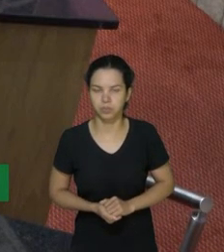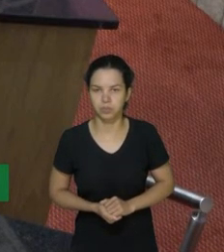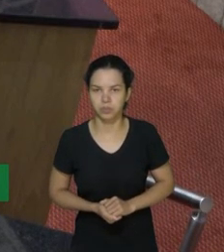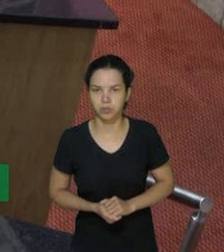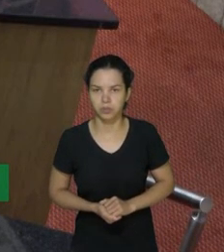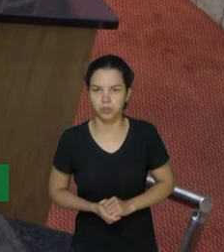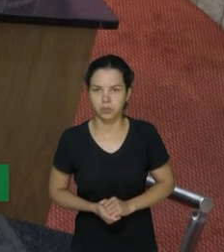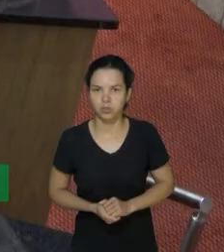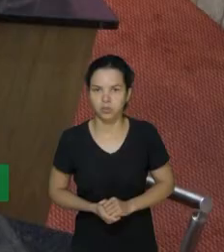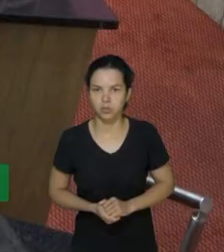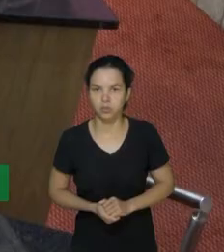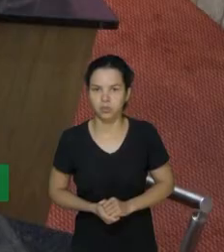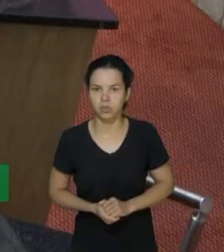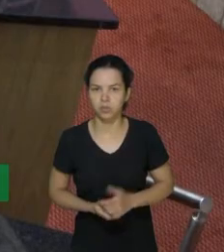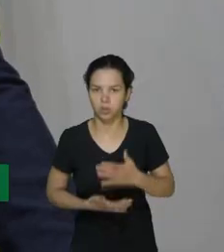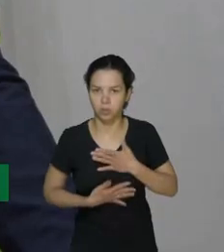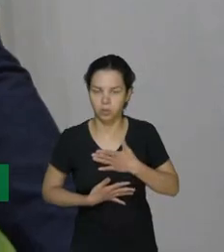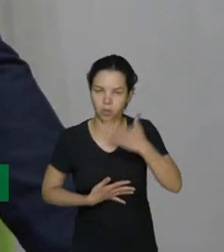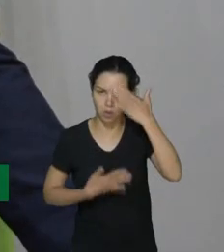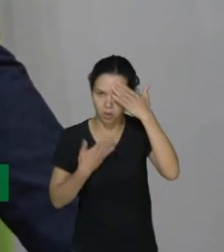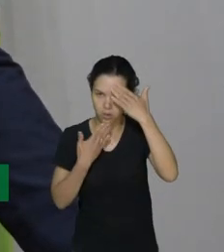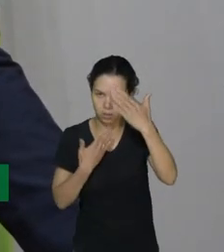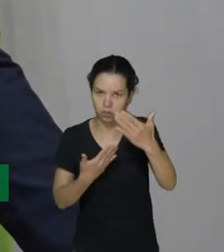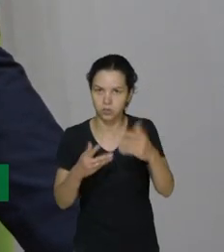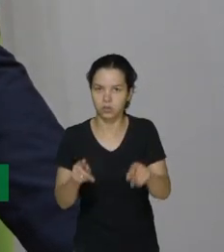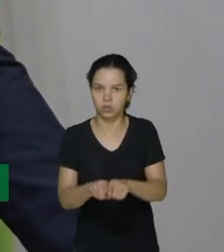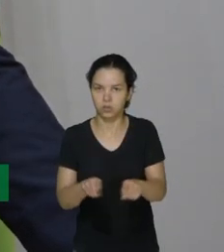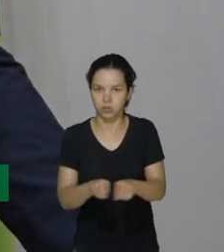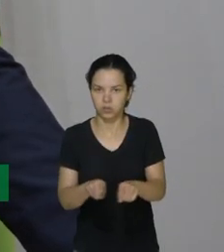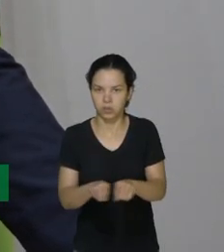E do meu agradecimento também